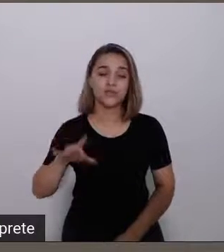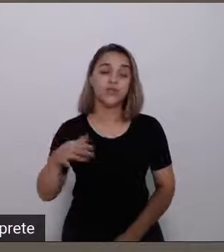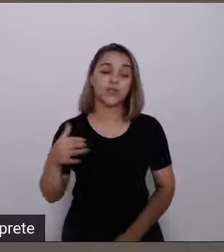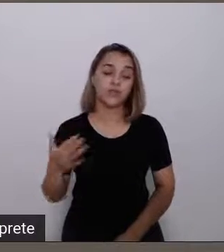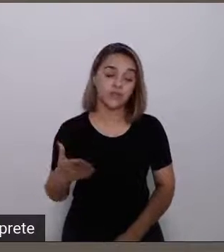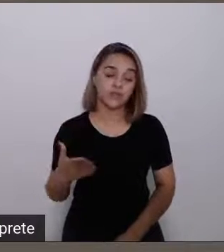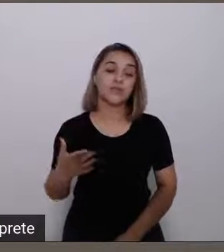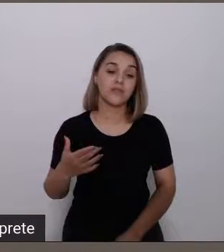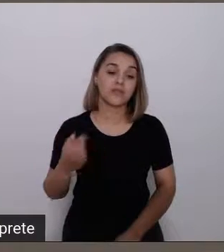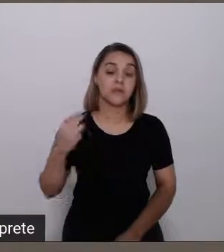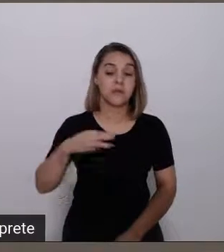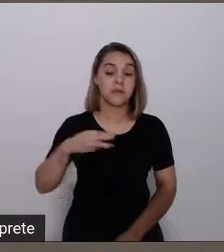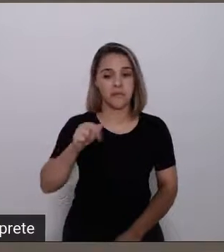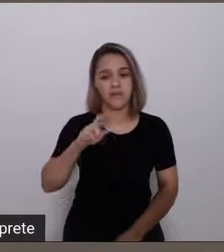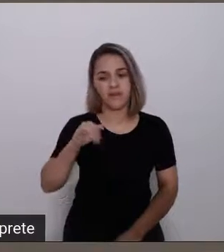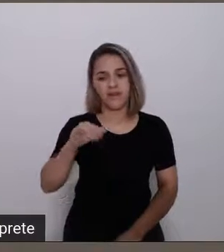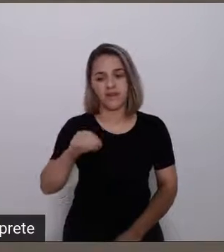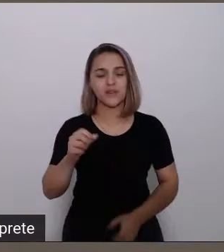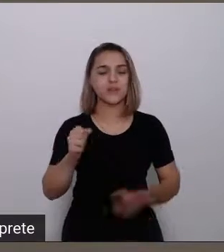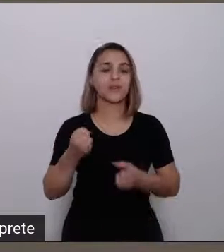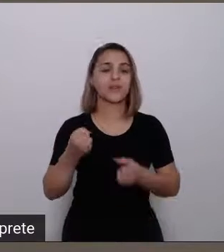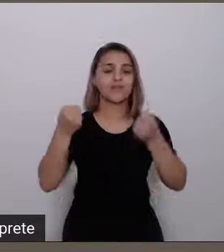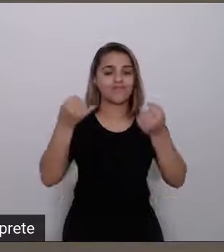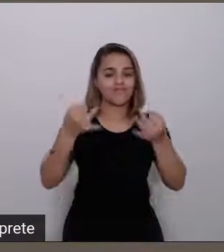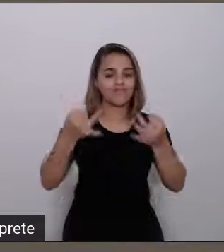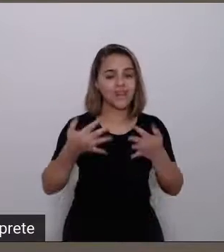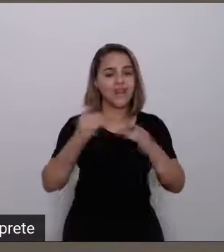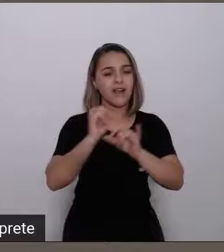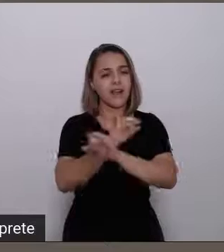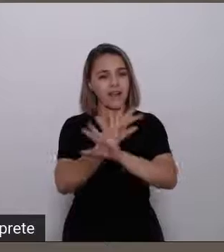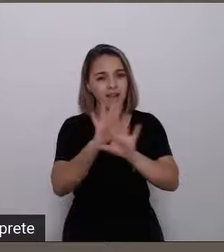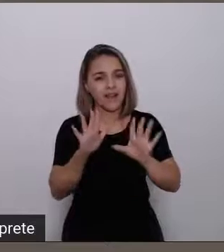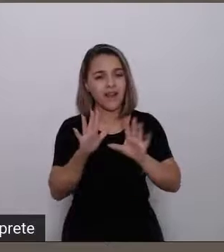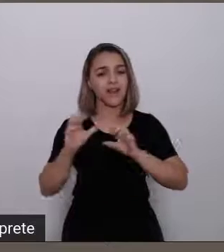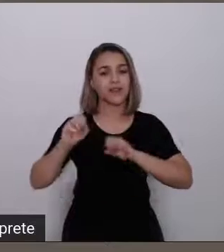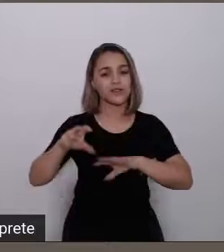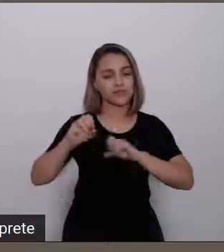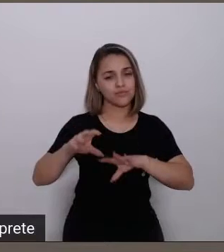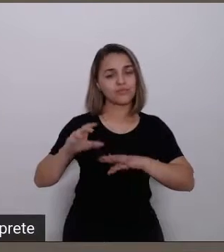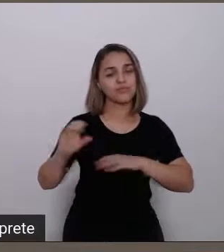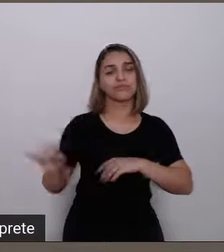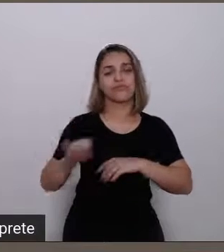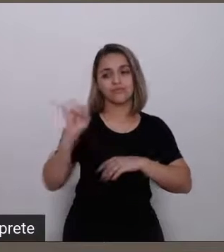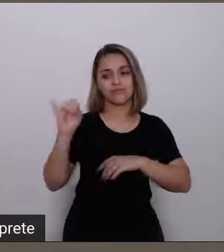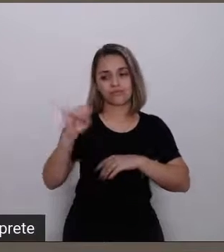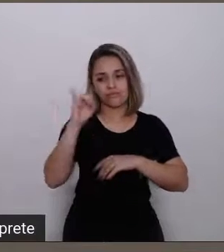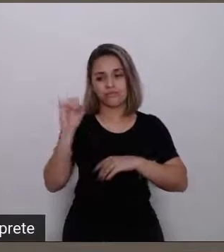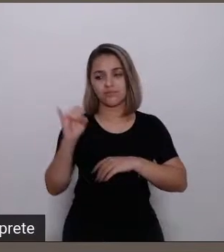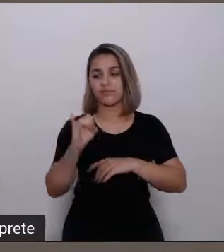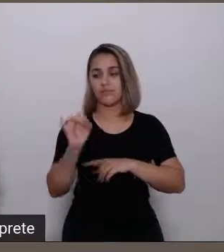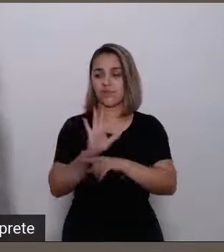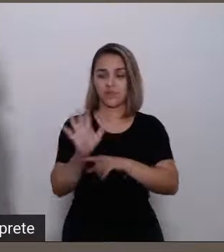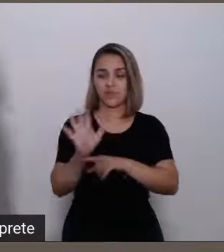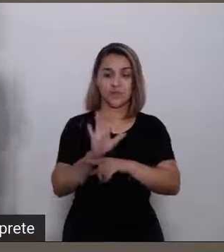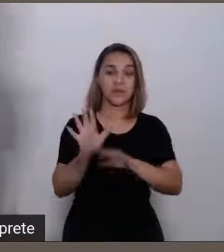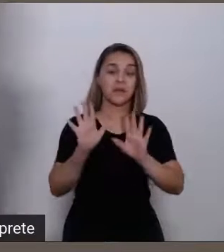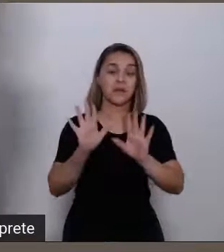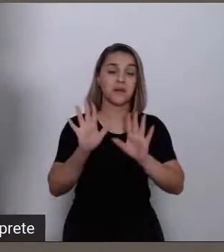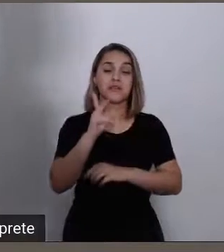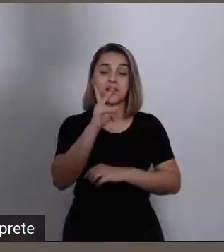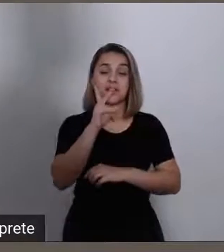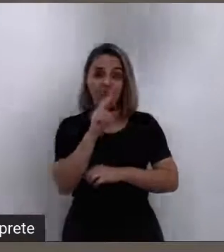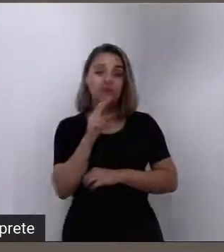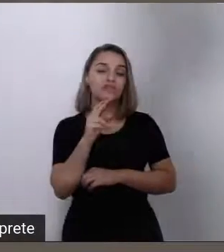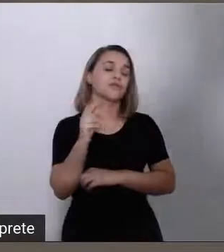com clareza a importância educativa do cinema e da fotografia. Então, isso tem um começo. Mas eu acho que a gente vai encontrar isso em outras pessoas